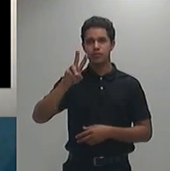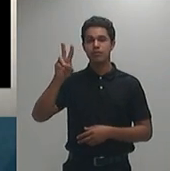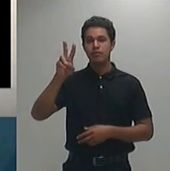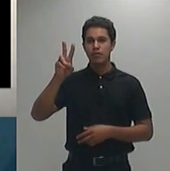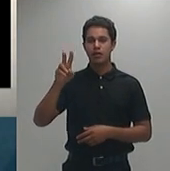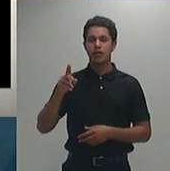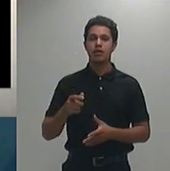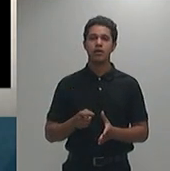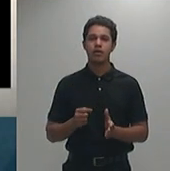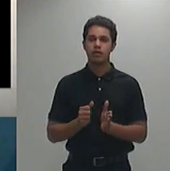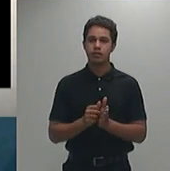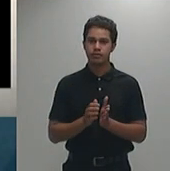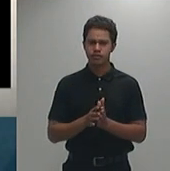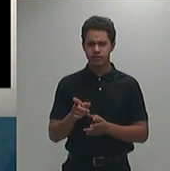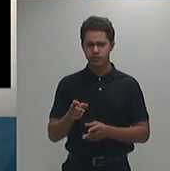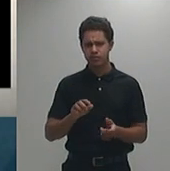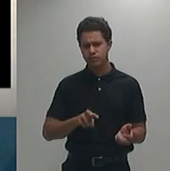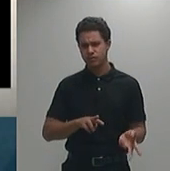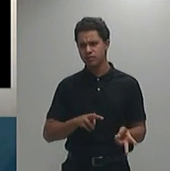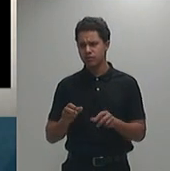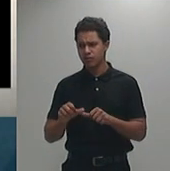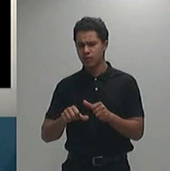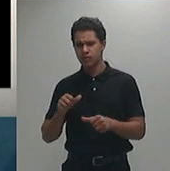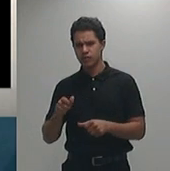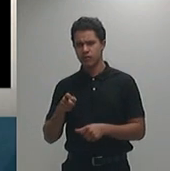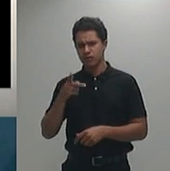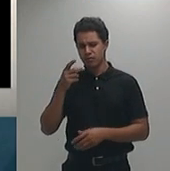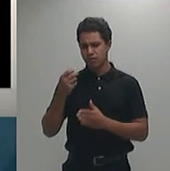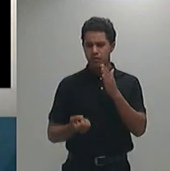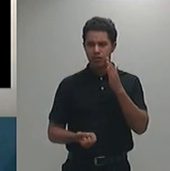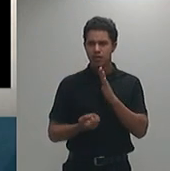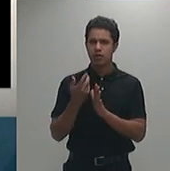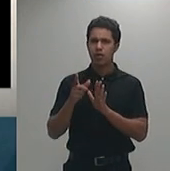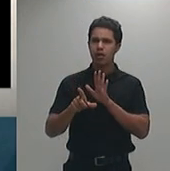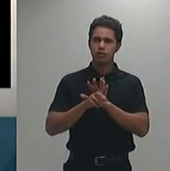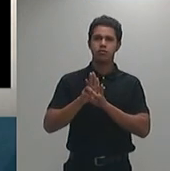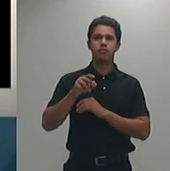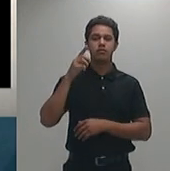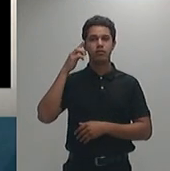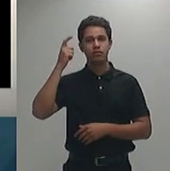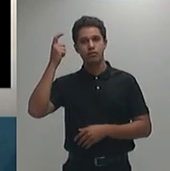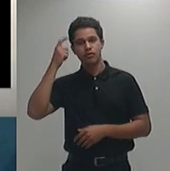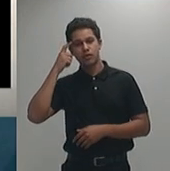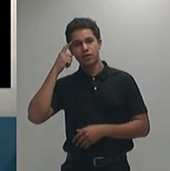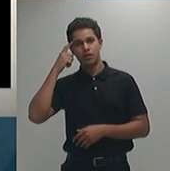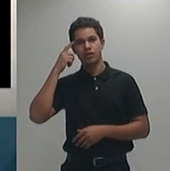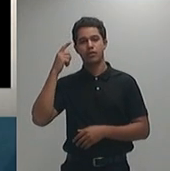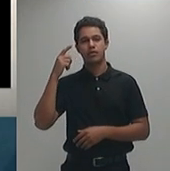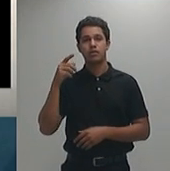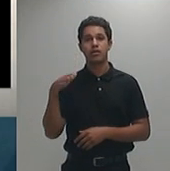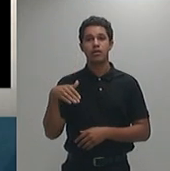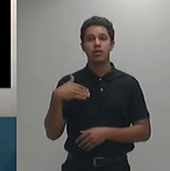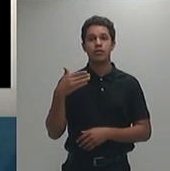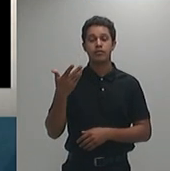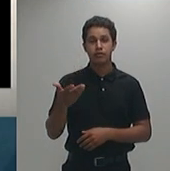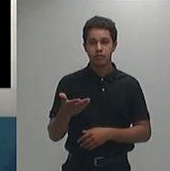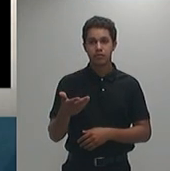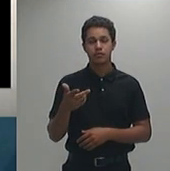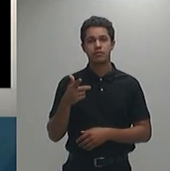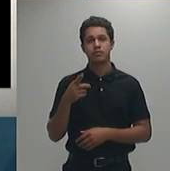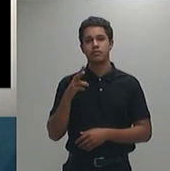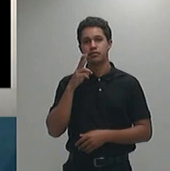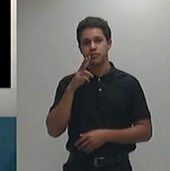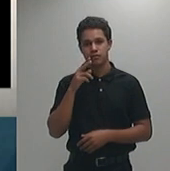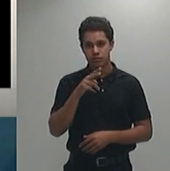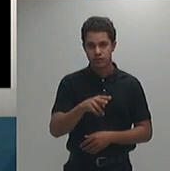gerou algo que os autores da Lei jamais pensaram que jamais pensaram que quando se previu no Pará